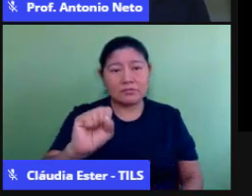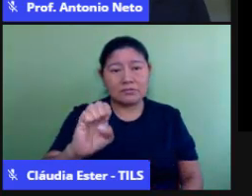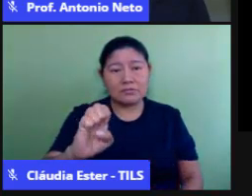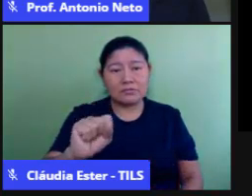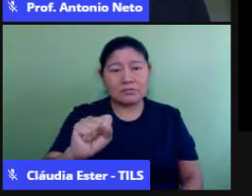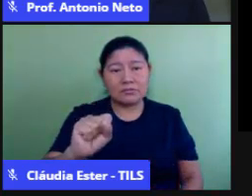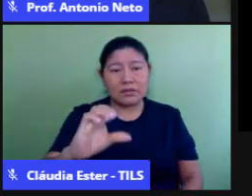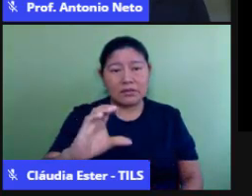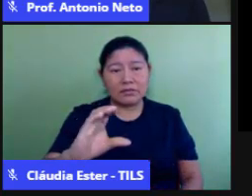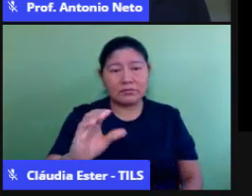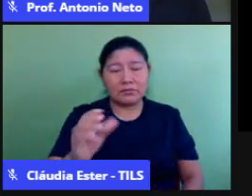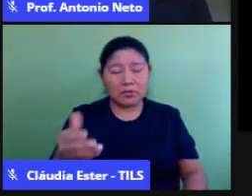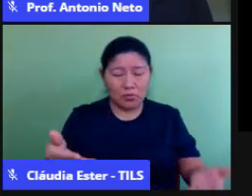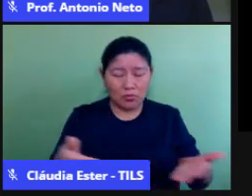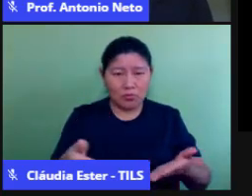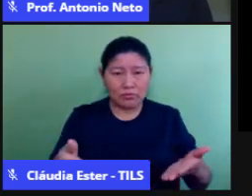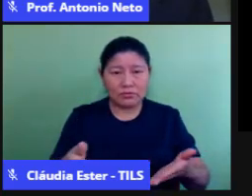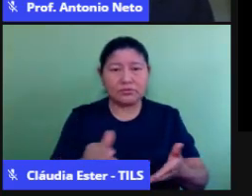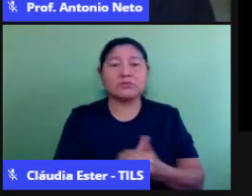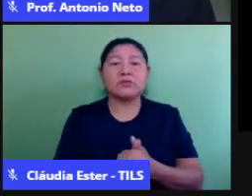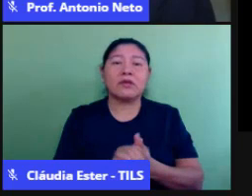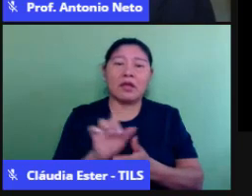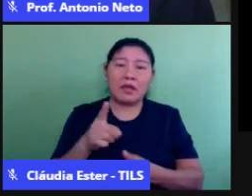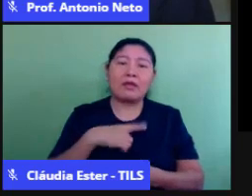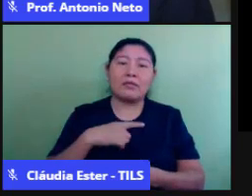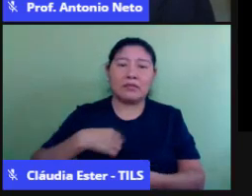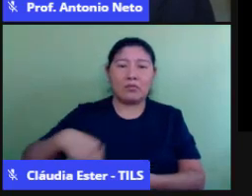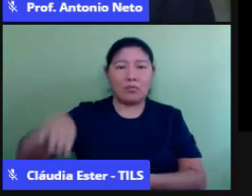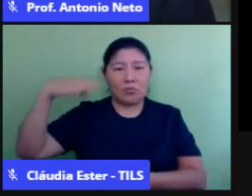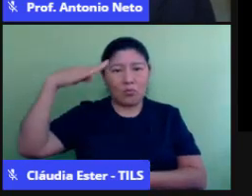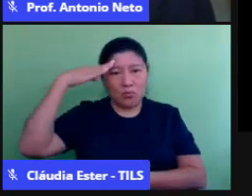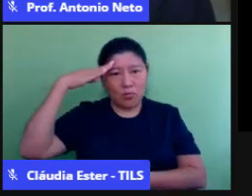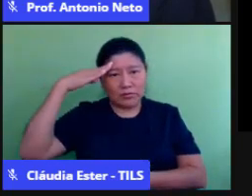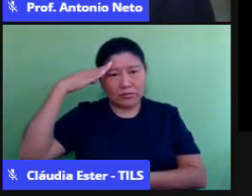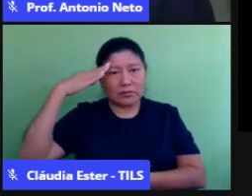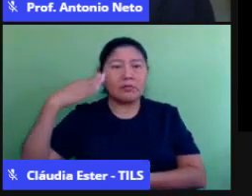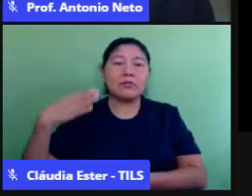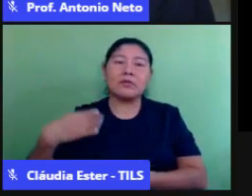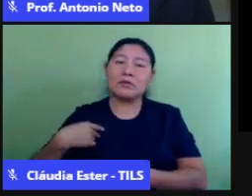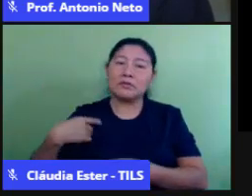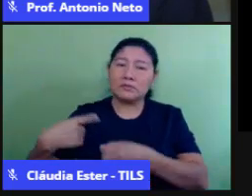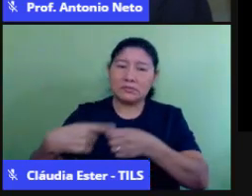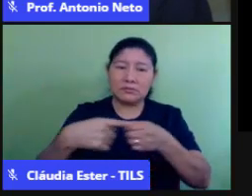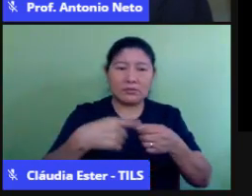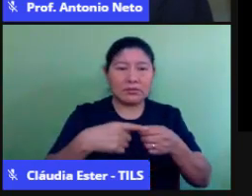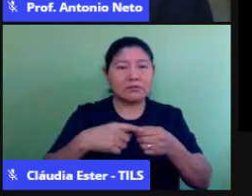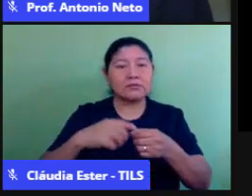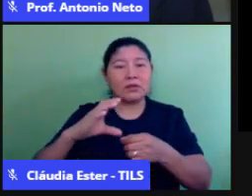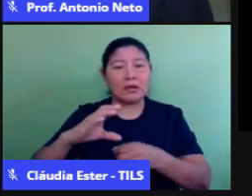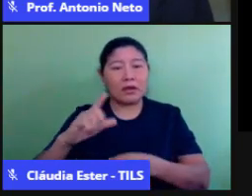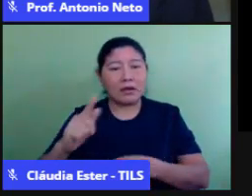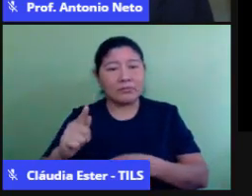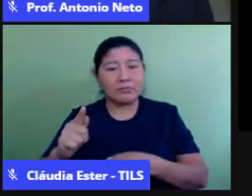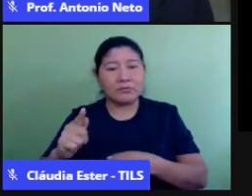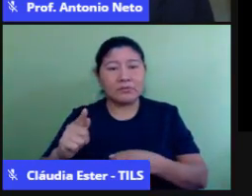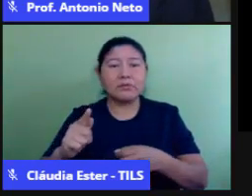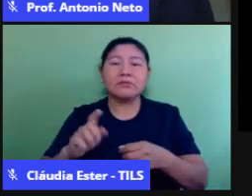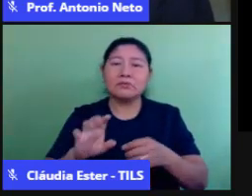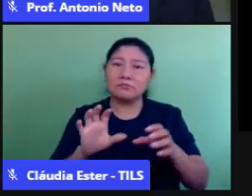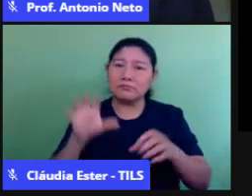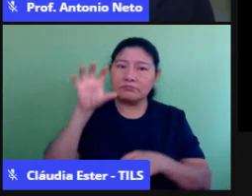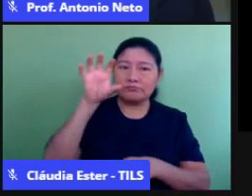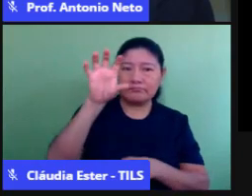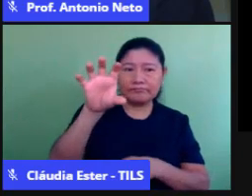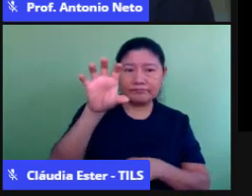como a ferrovia trouxe. Campo Grande apareceu no mapa porque ela criou todas as relações, né,